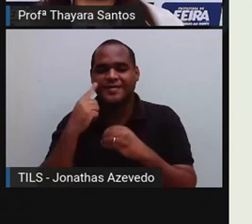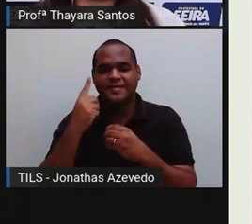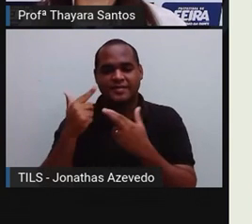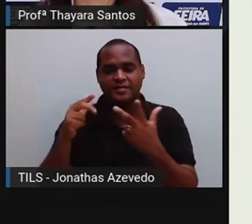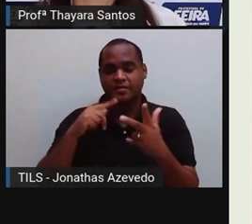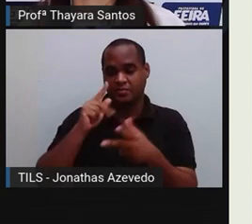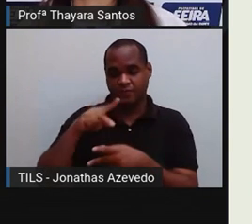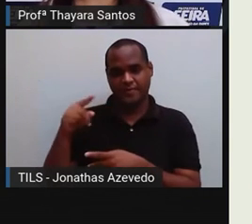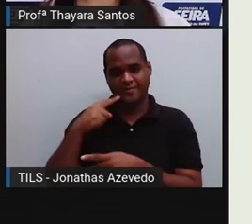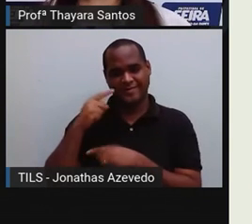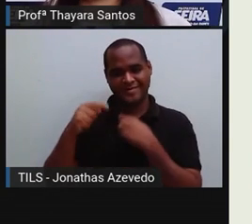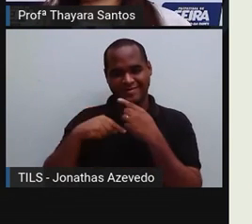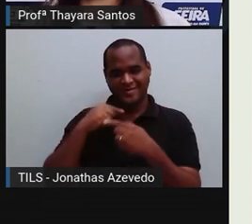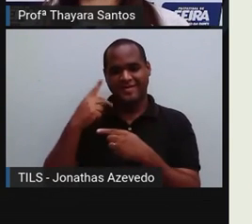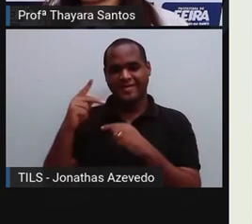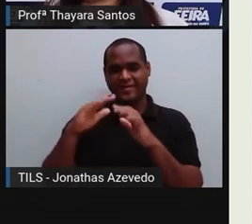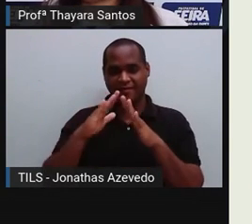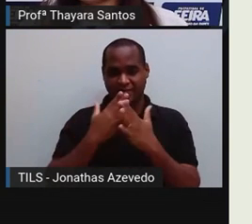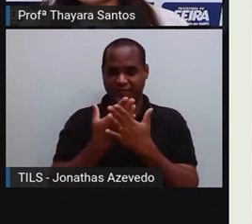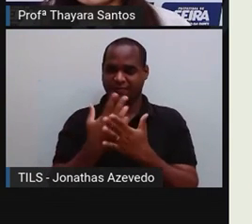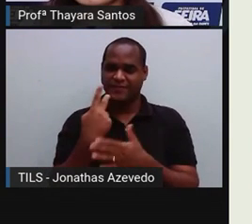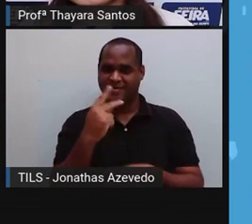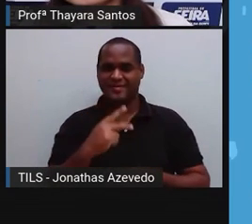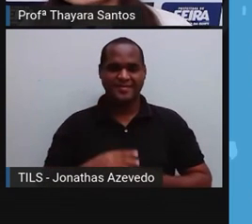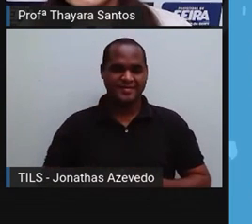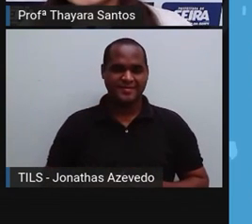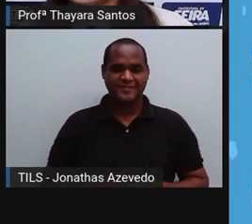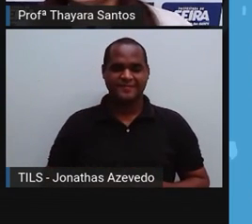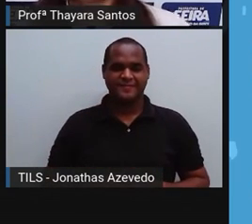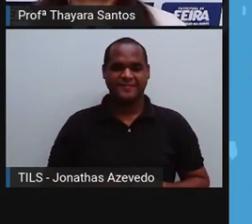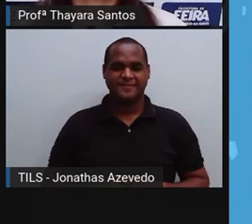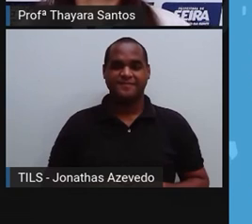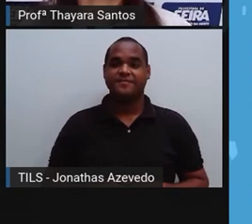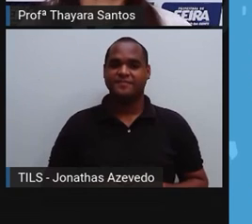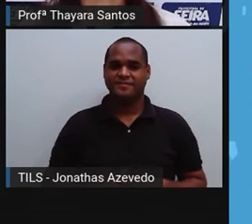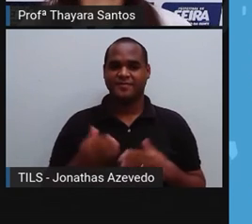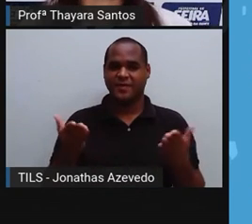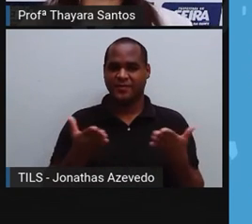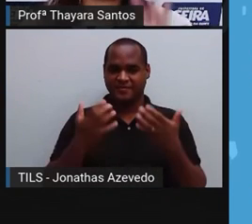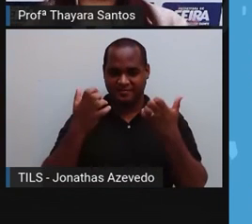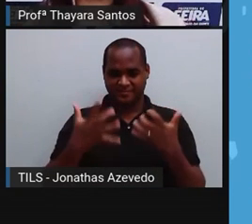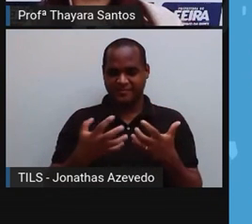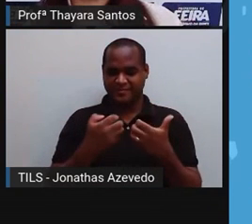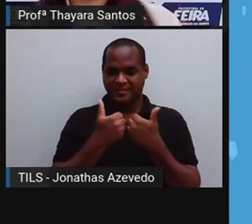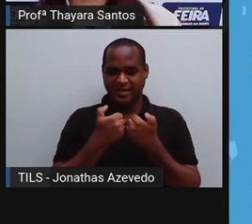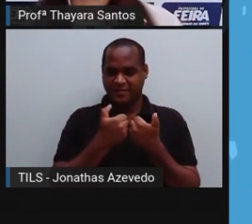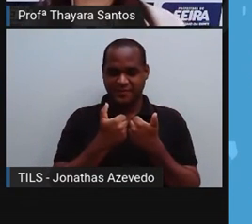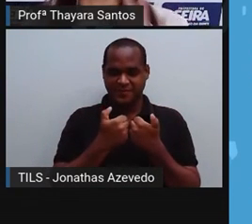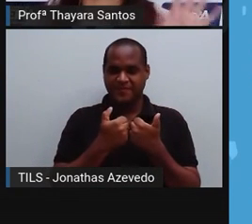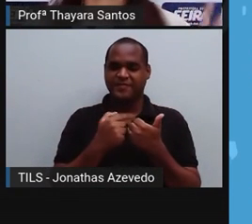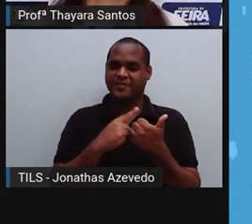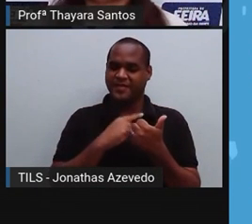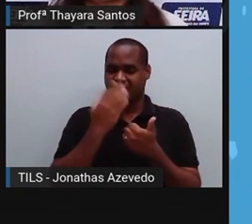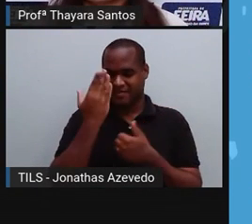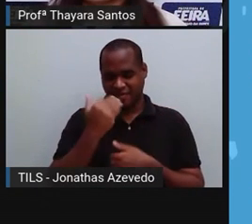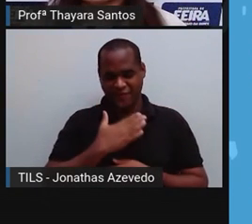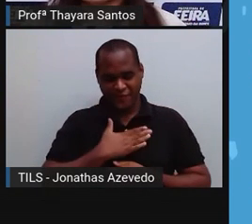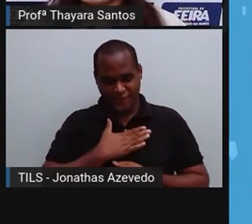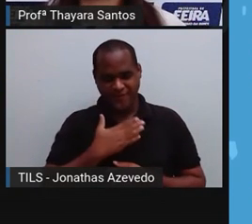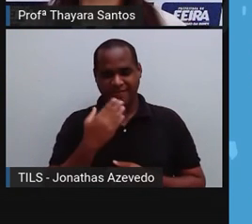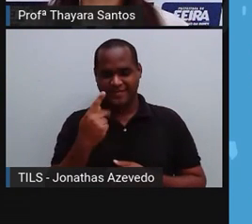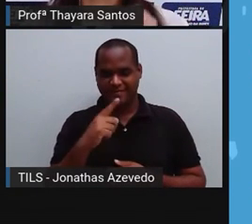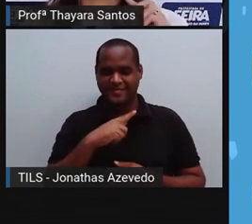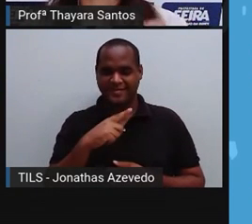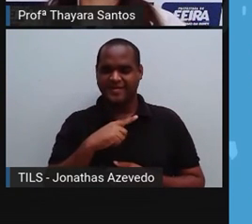os professores de vocês na aula de vocês, tá certo? Agora a gente vai para um gamezinho, que eu sei que vocês gostam aí do